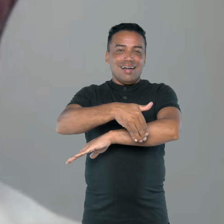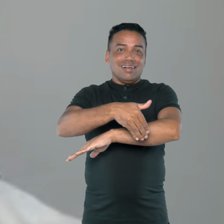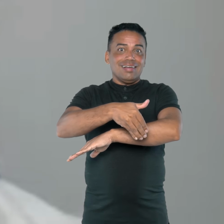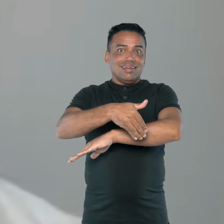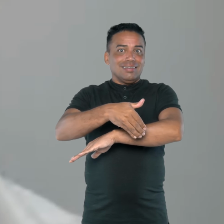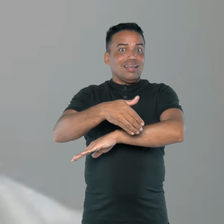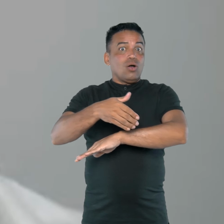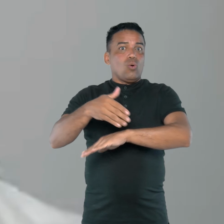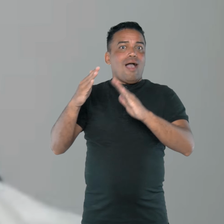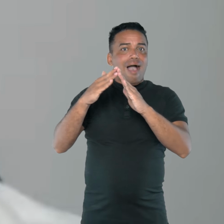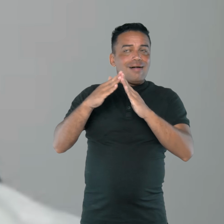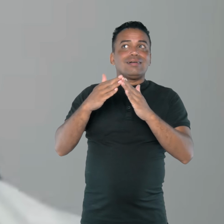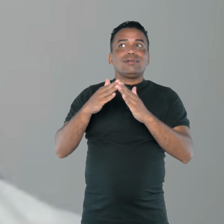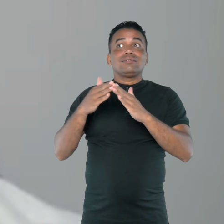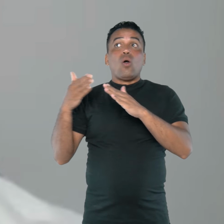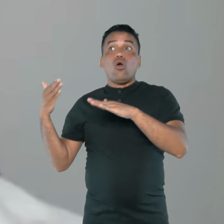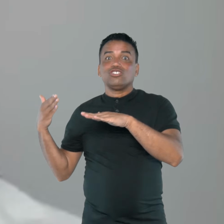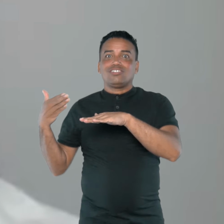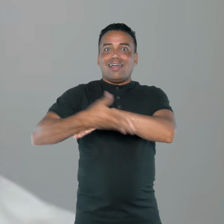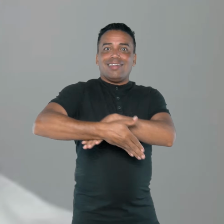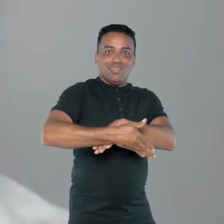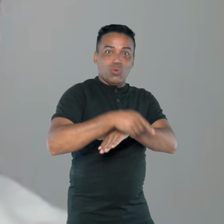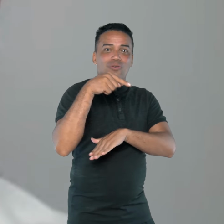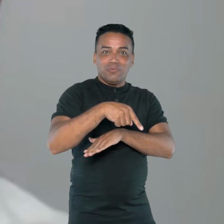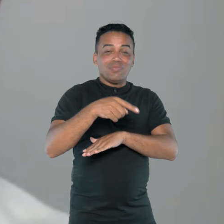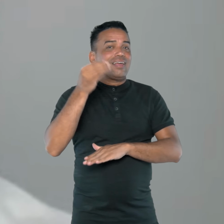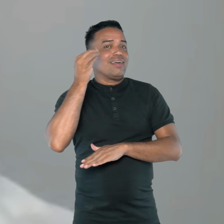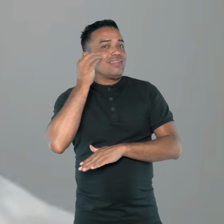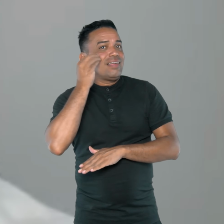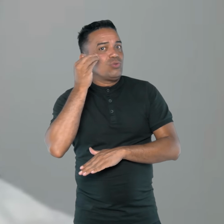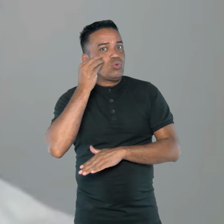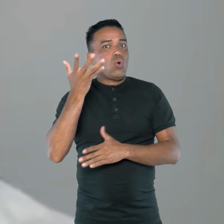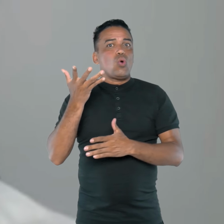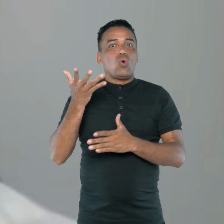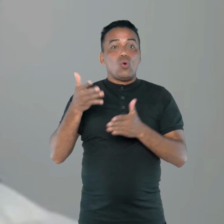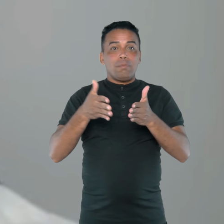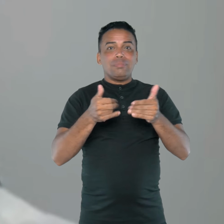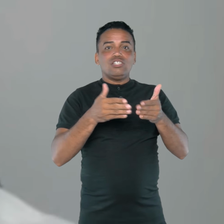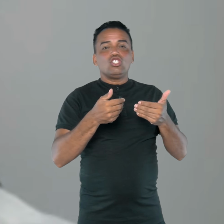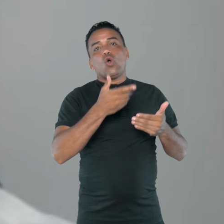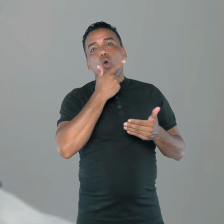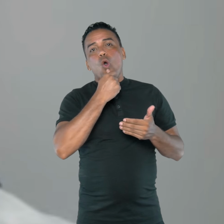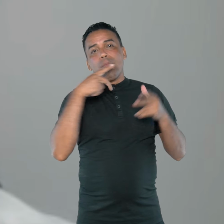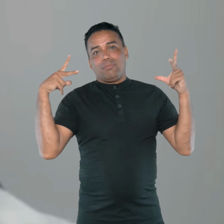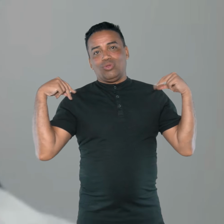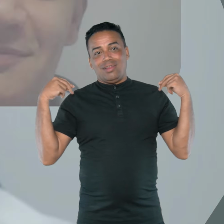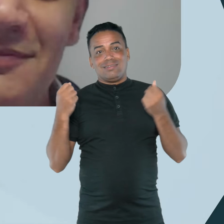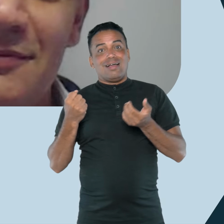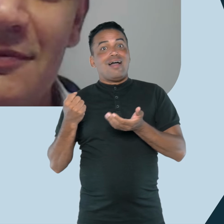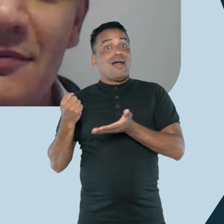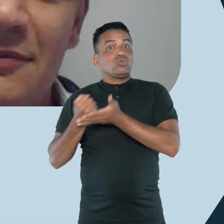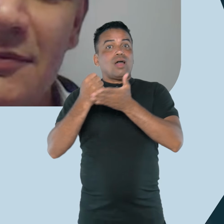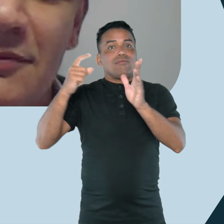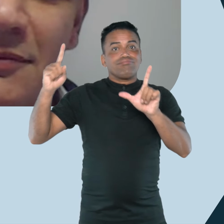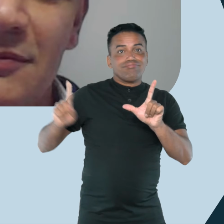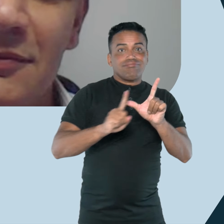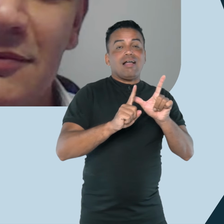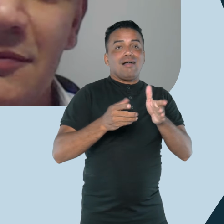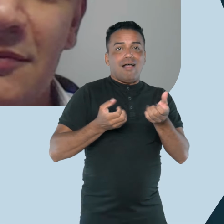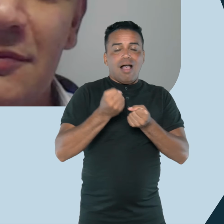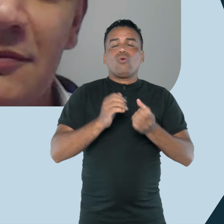onde que ela está indo, por que ela está indo, né? E o que ela tentou facilitar com esse pedido de carona. Não, é incrível, eu fico evitando